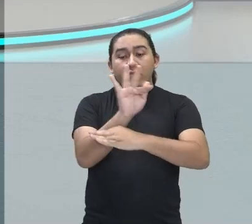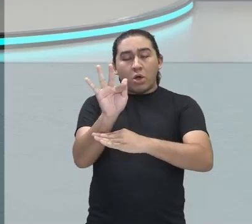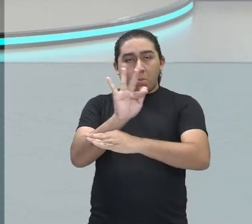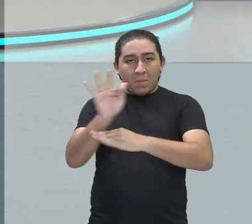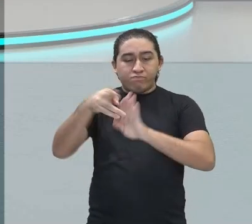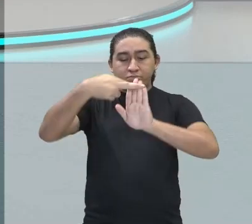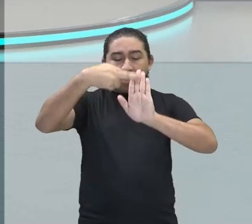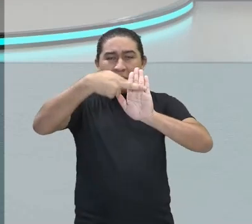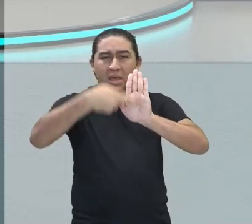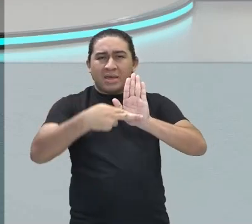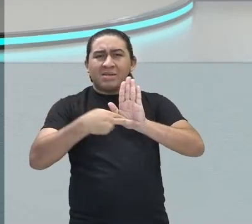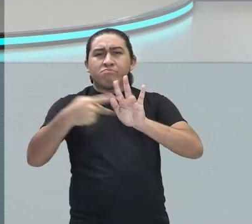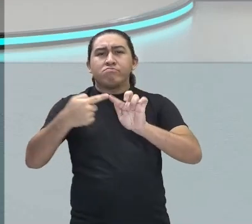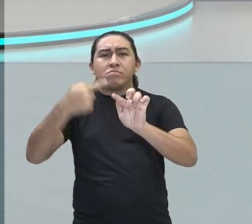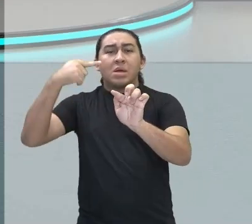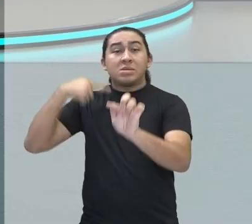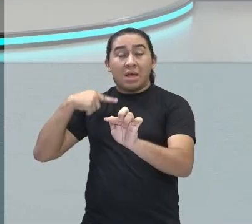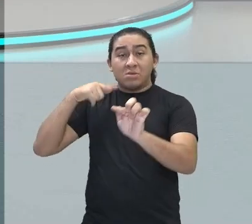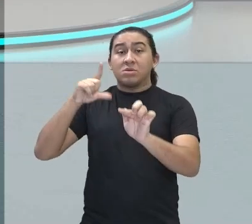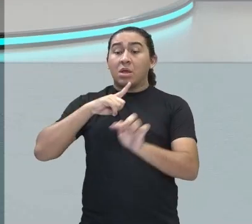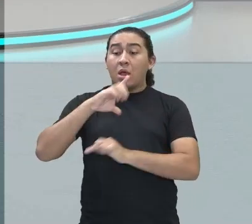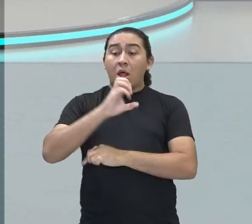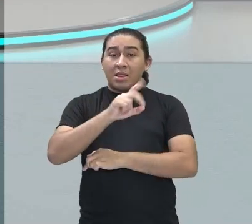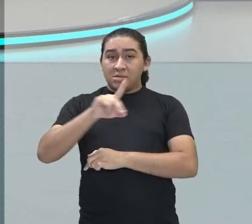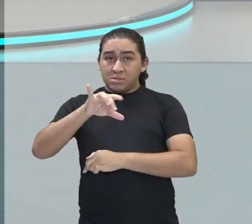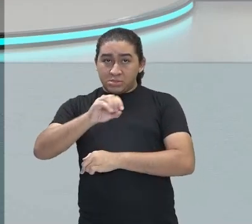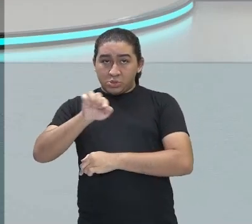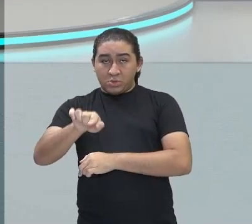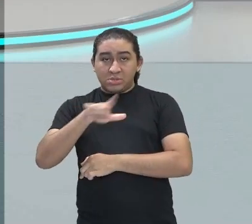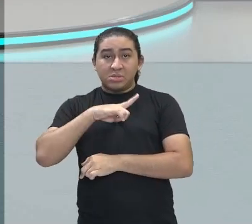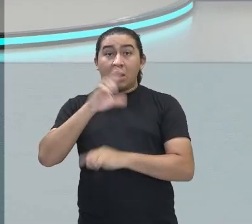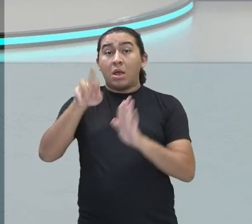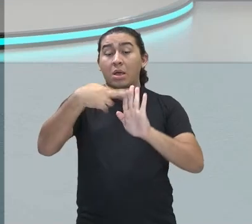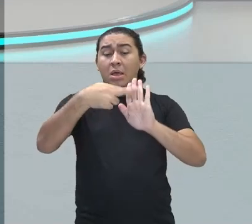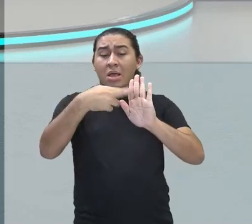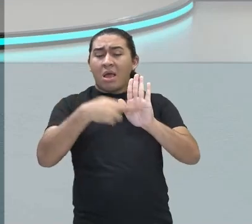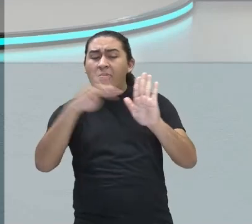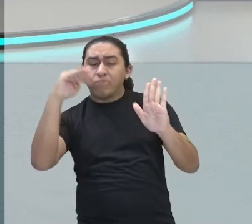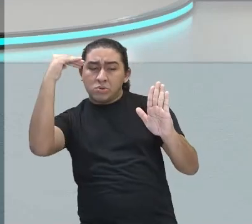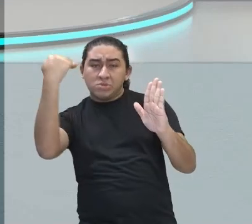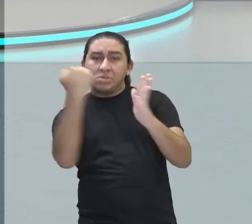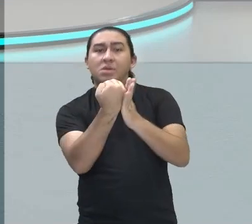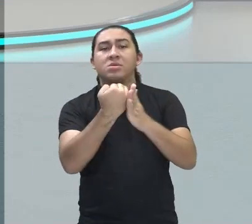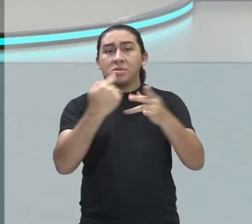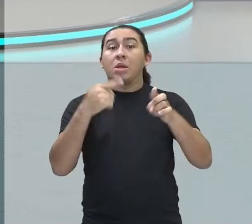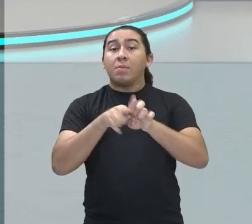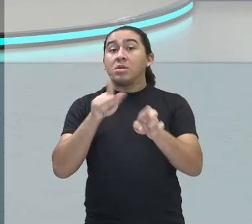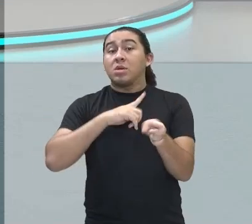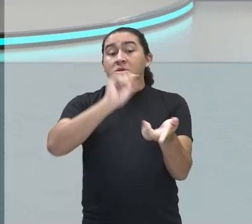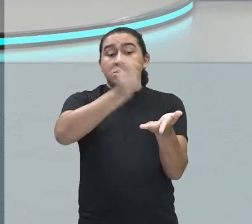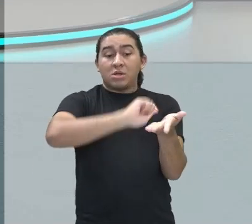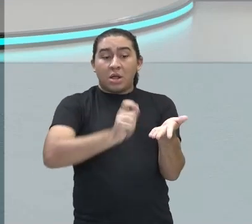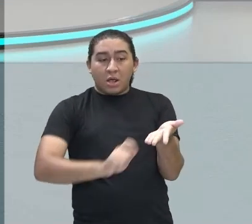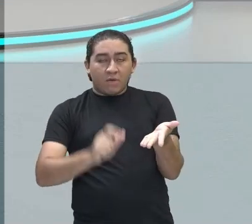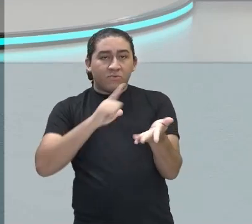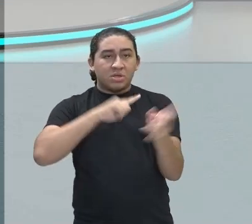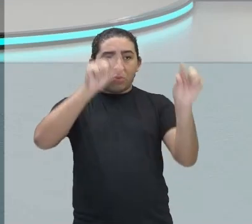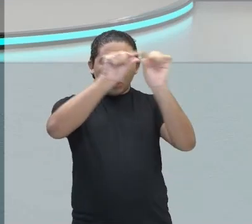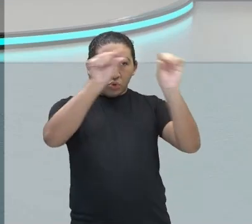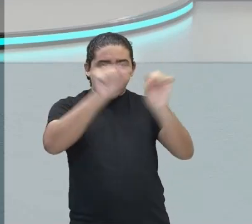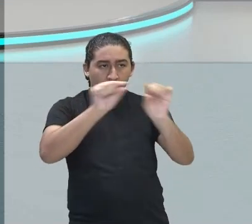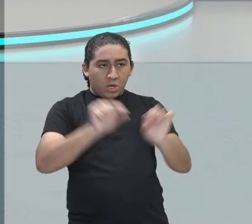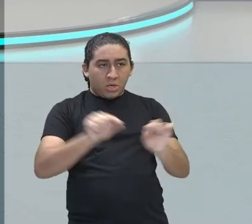tanto lá do classicismo, que tem esse rigor, que escreve de forma fixa os